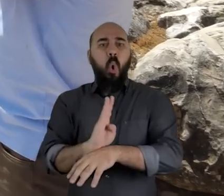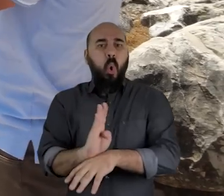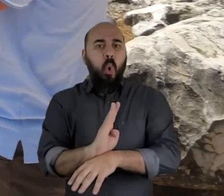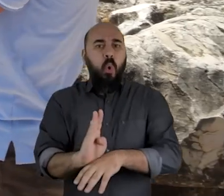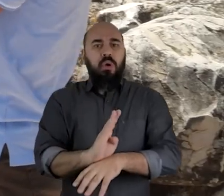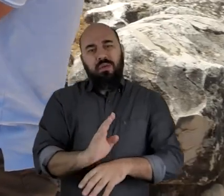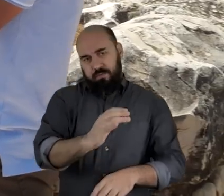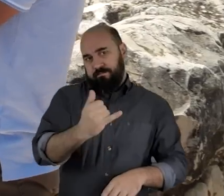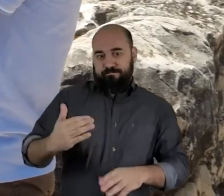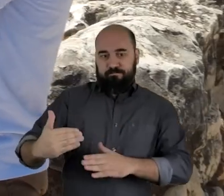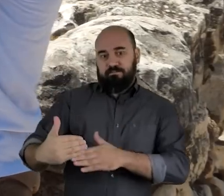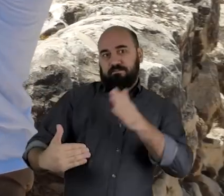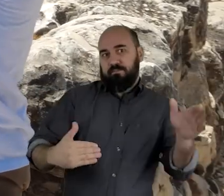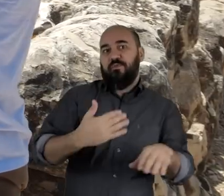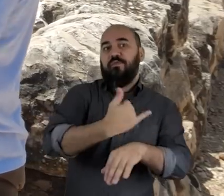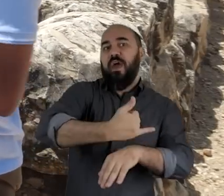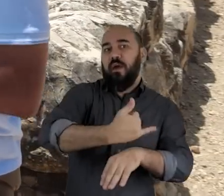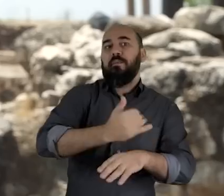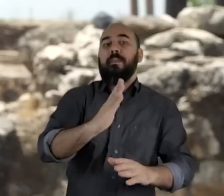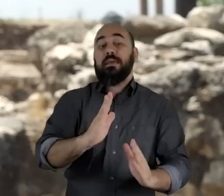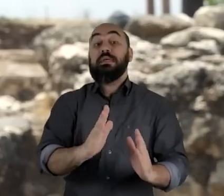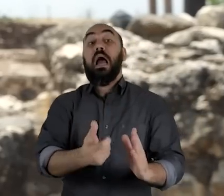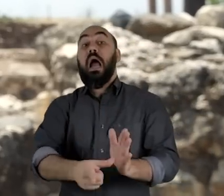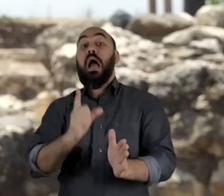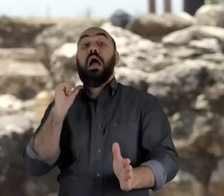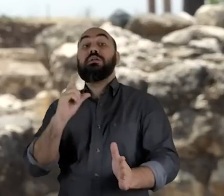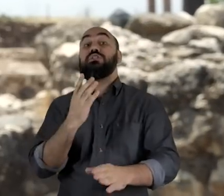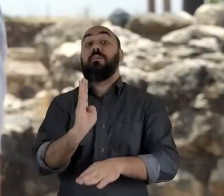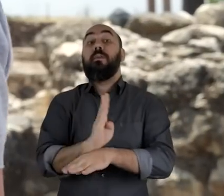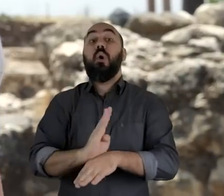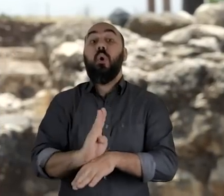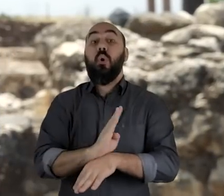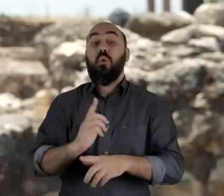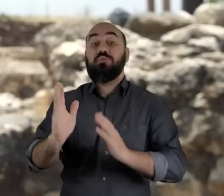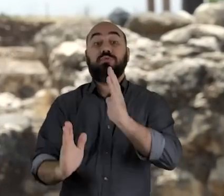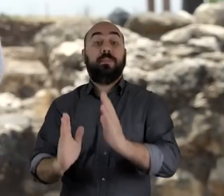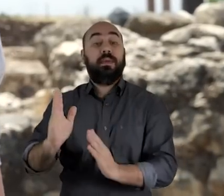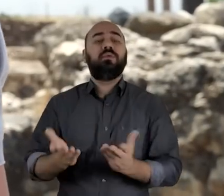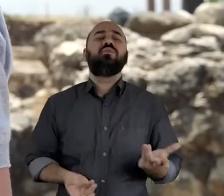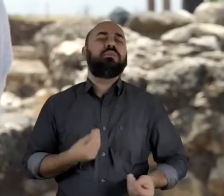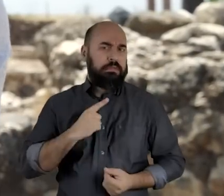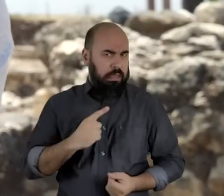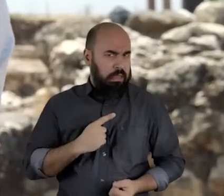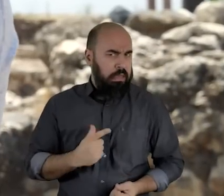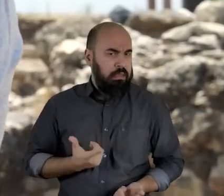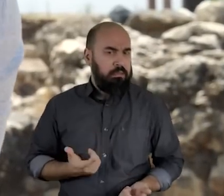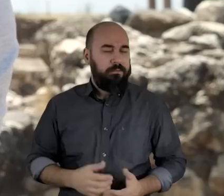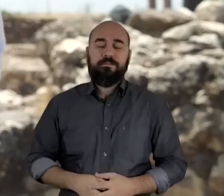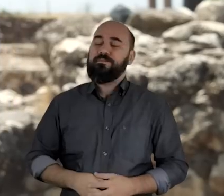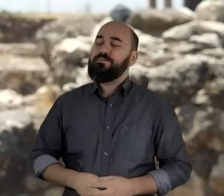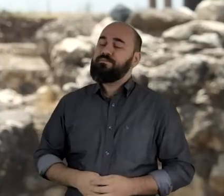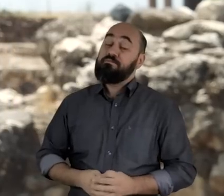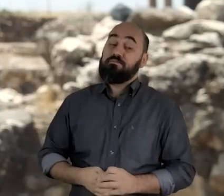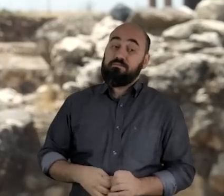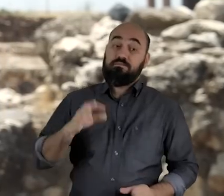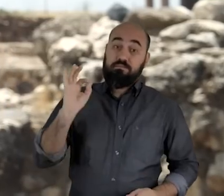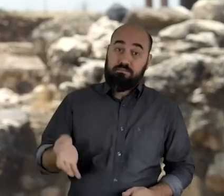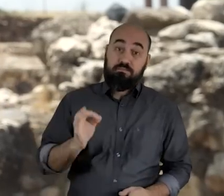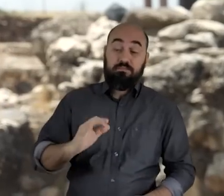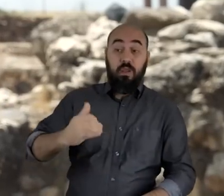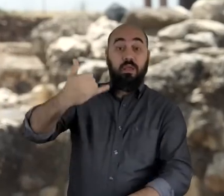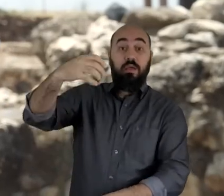mais ou menos por ali, eu não sei se eu estou certo ou errado. De fato, esse é um importante pilar da cidade na Idade